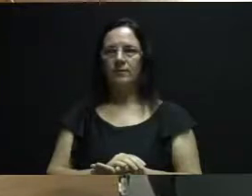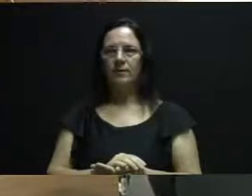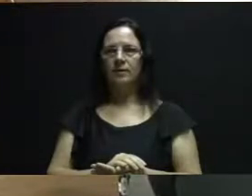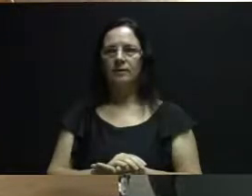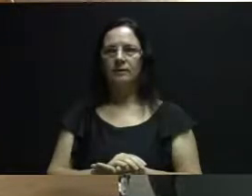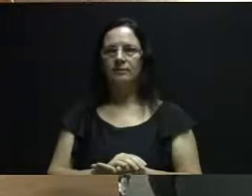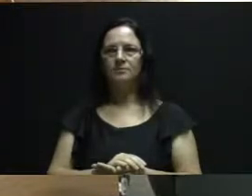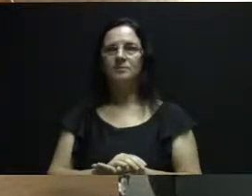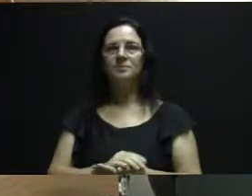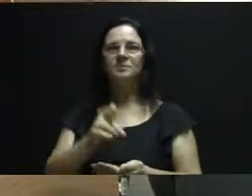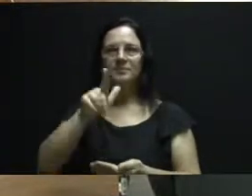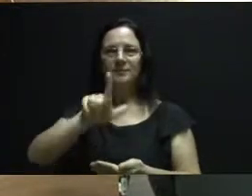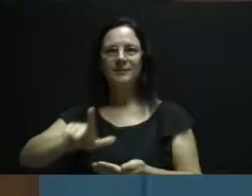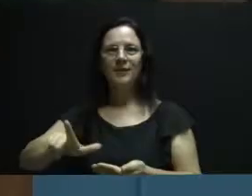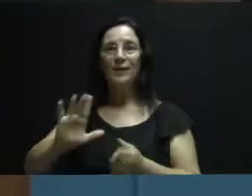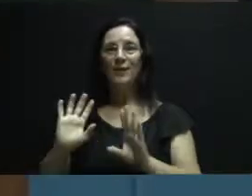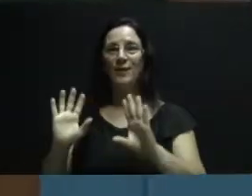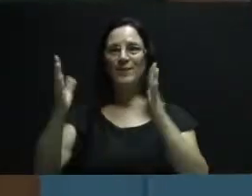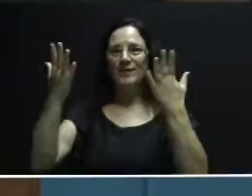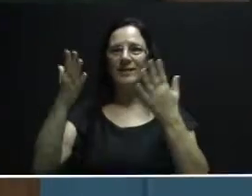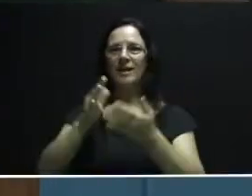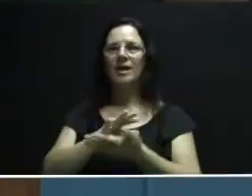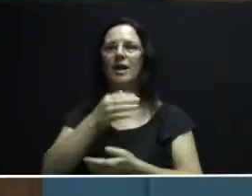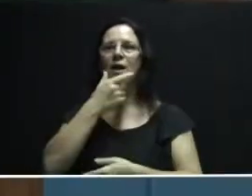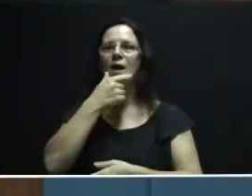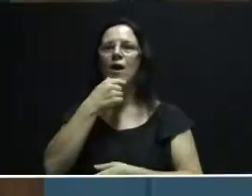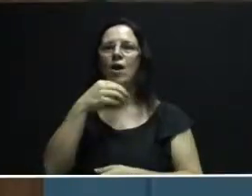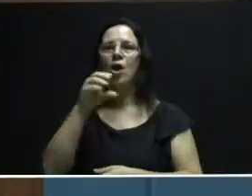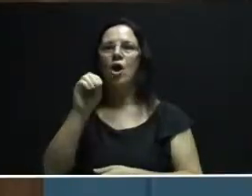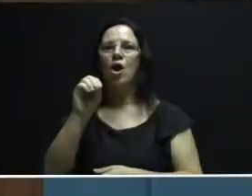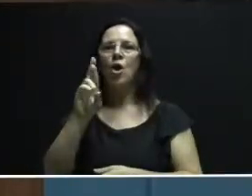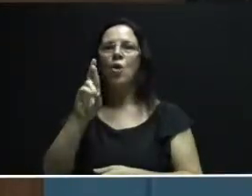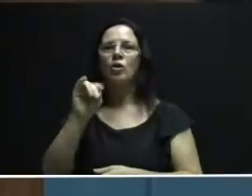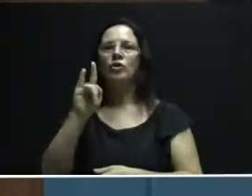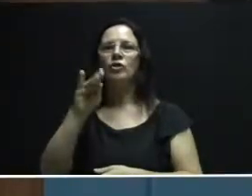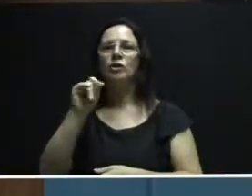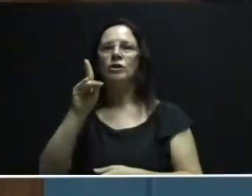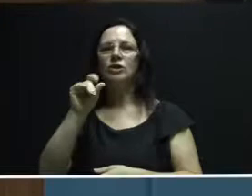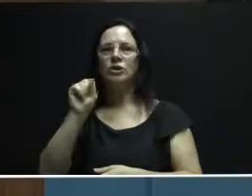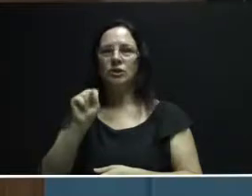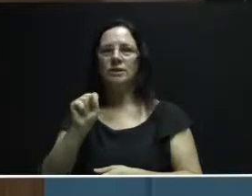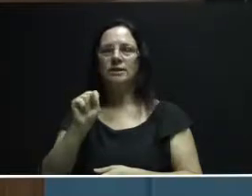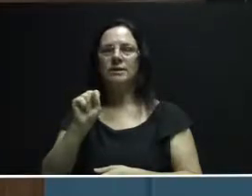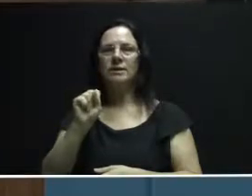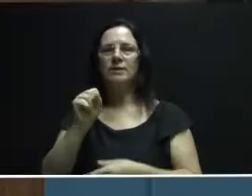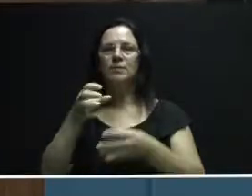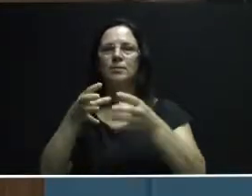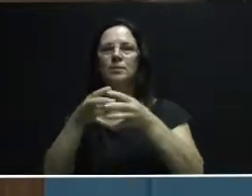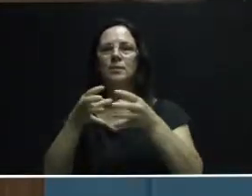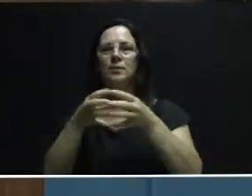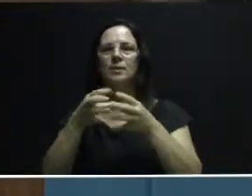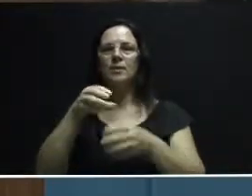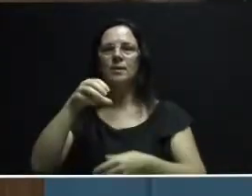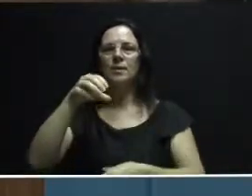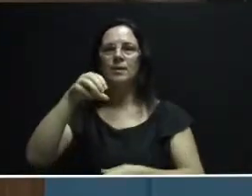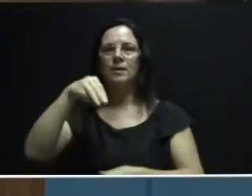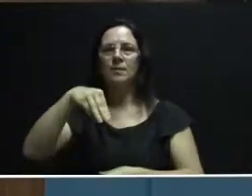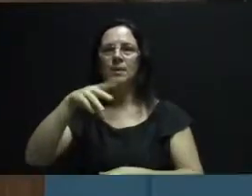Nosso próximo homenageado é Ortides dos Santos Rocha, indicado pela bancada do